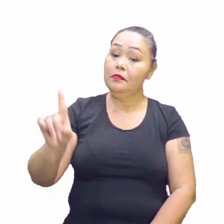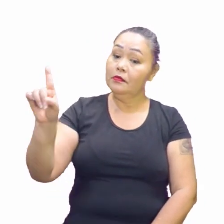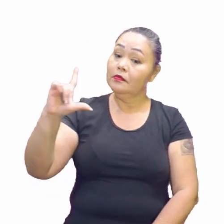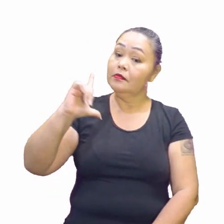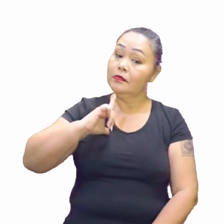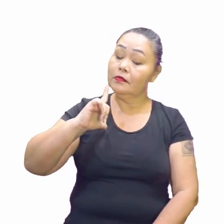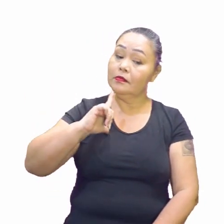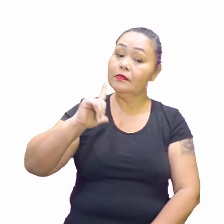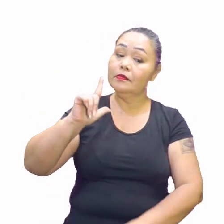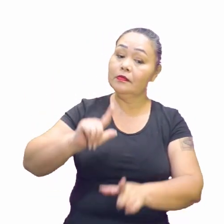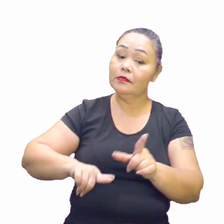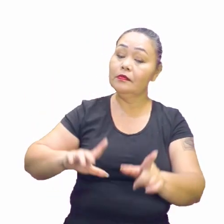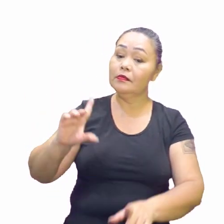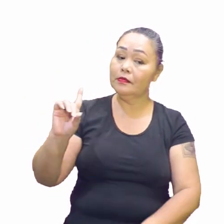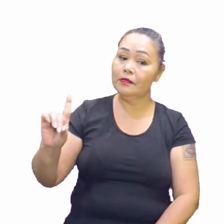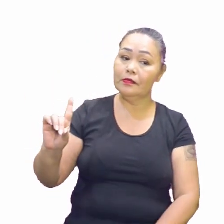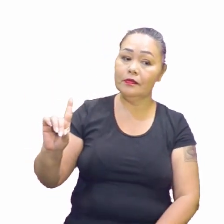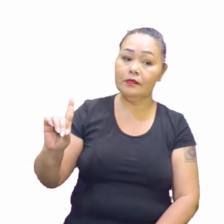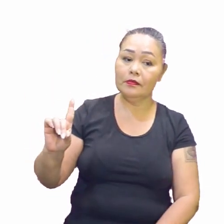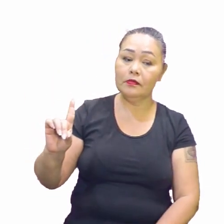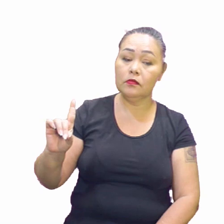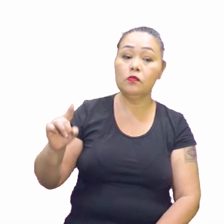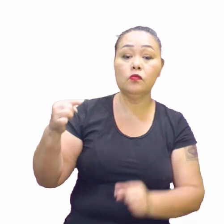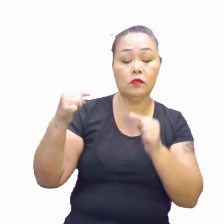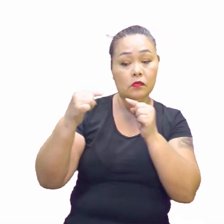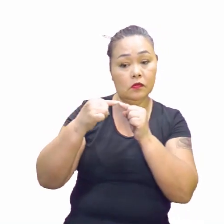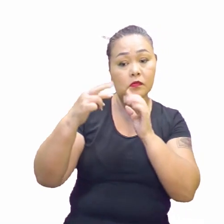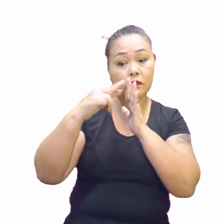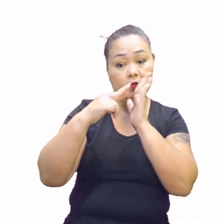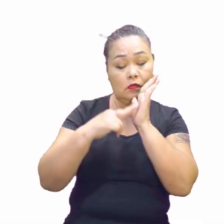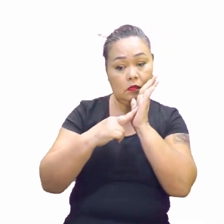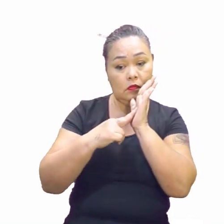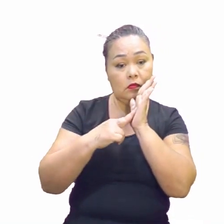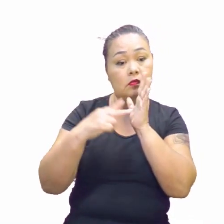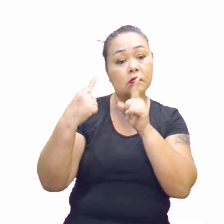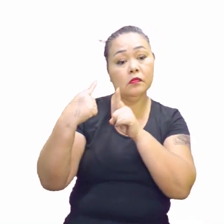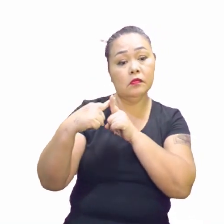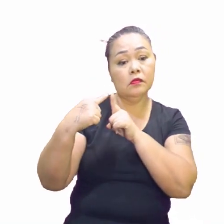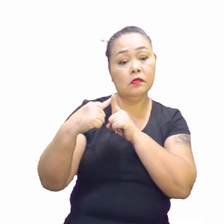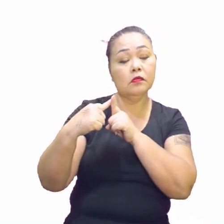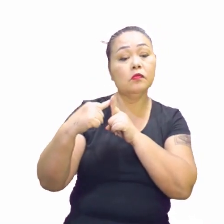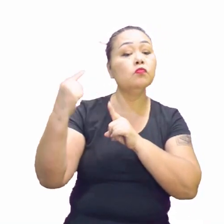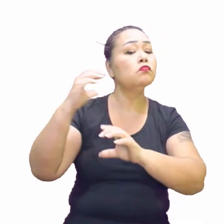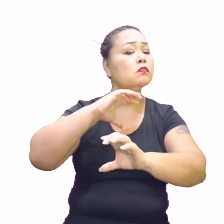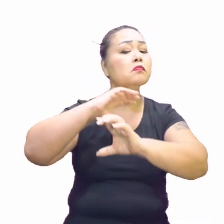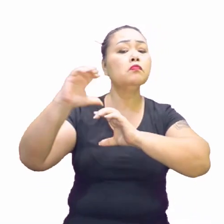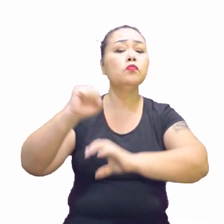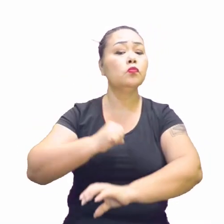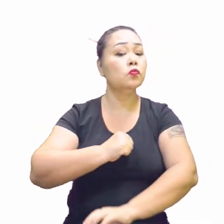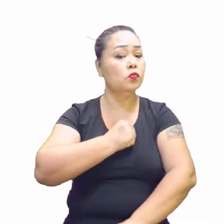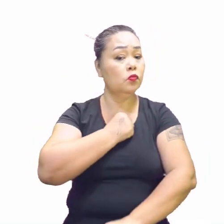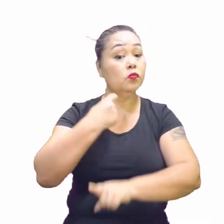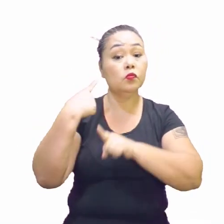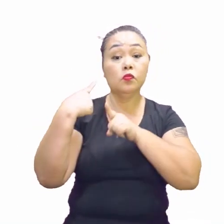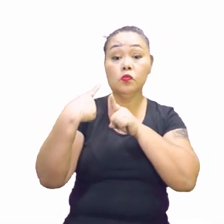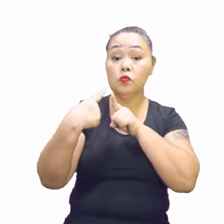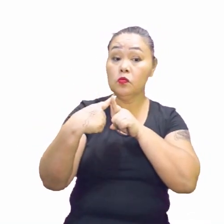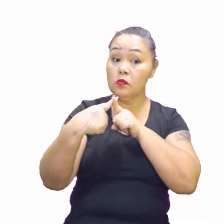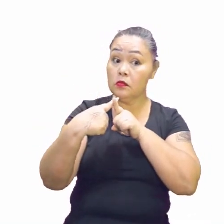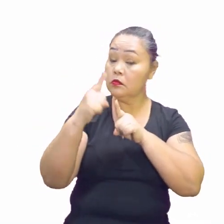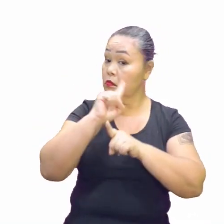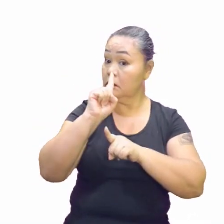Nós temos a alternativa D, tá? Que está de acordo com a norma padrão, por quê? Não cantaremos o ódio,